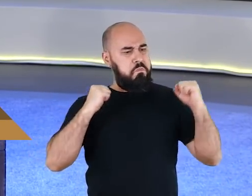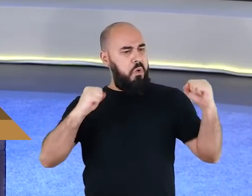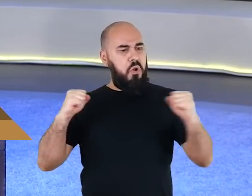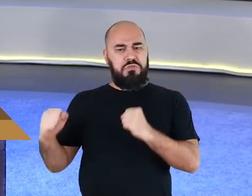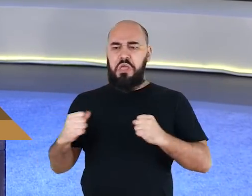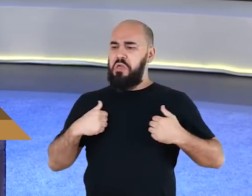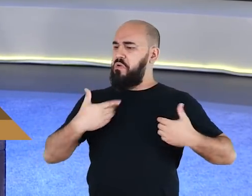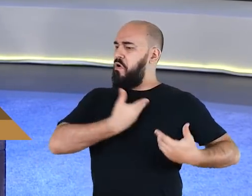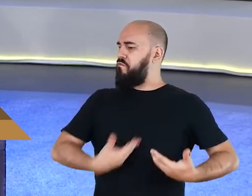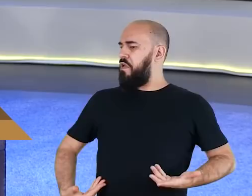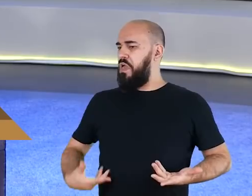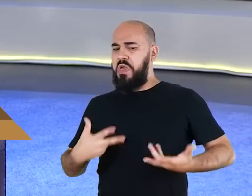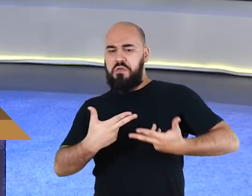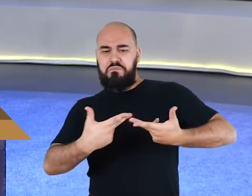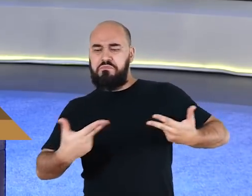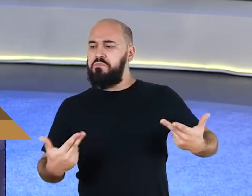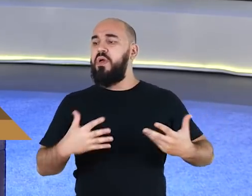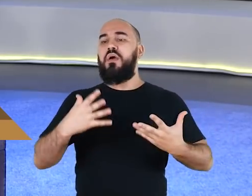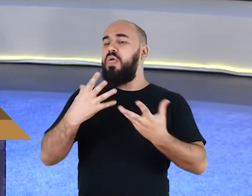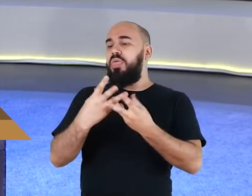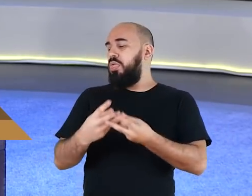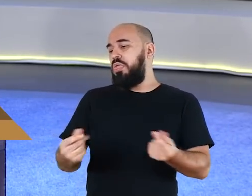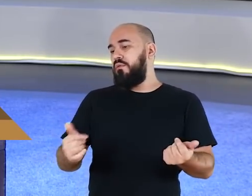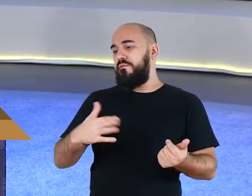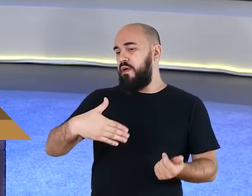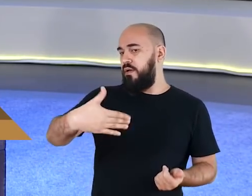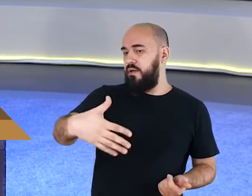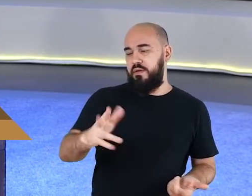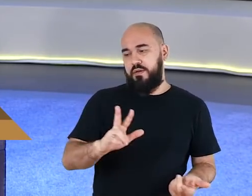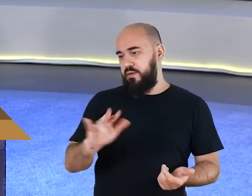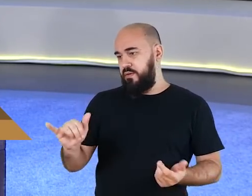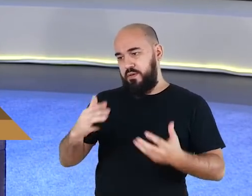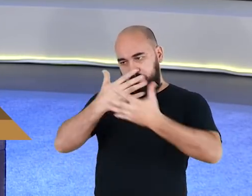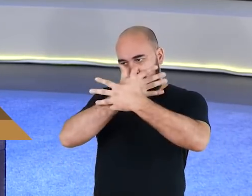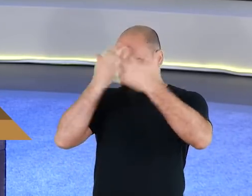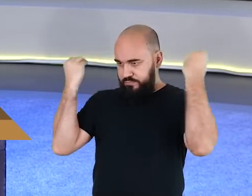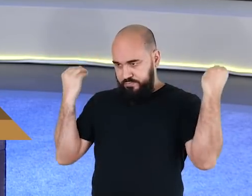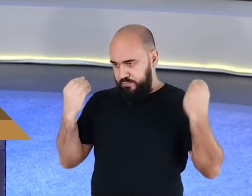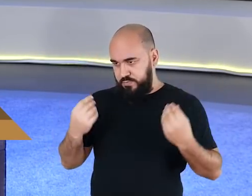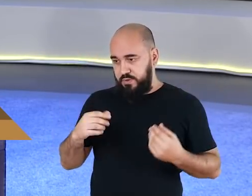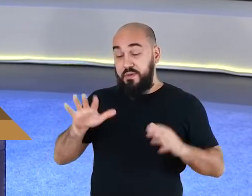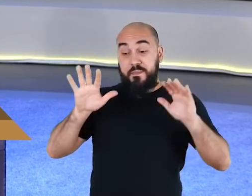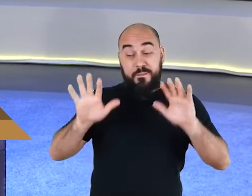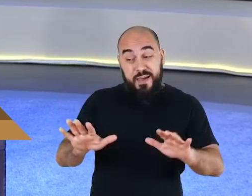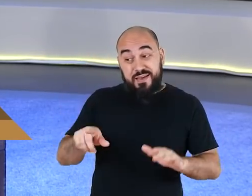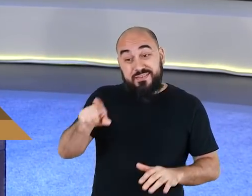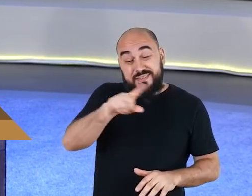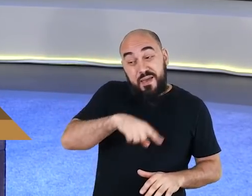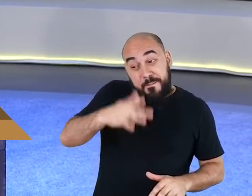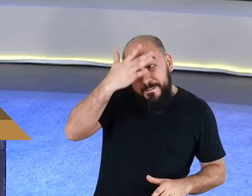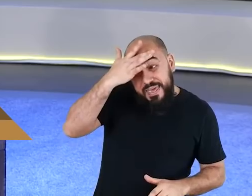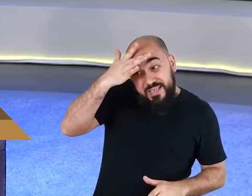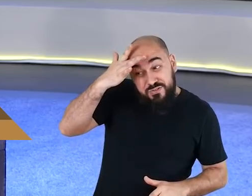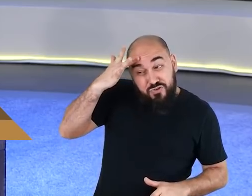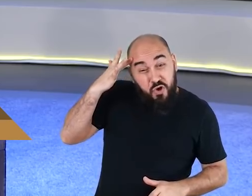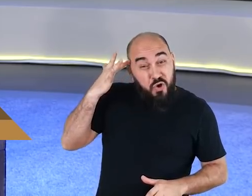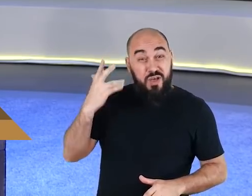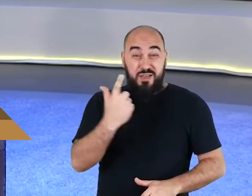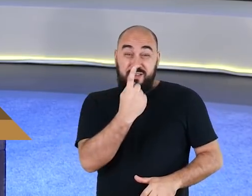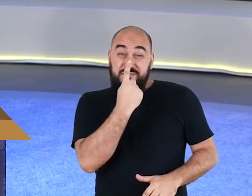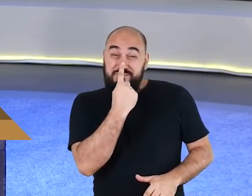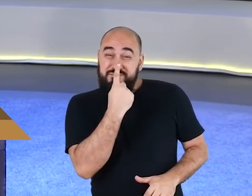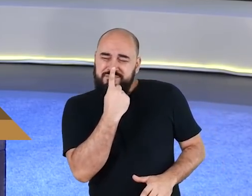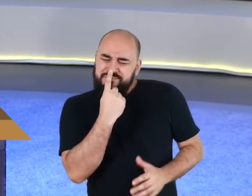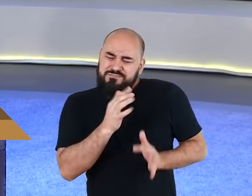pessoas que se importaram tanto com a glória do seu nome, caem no esquecimento. Mas aqueles